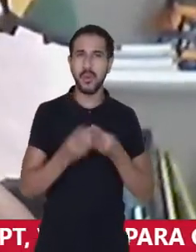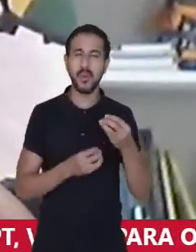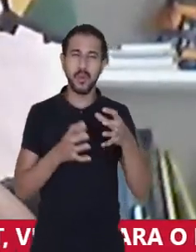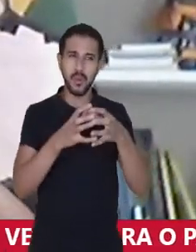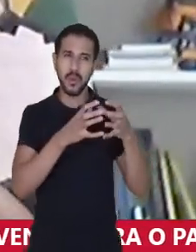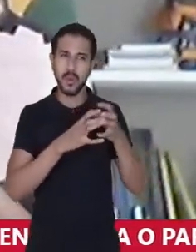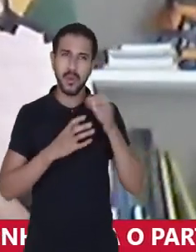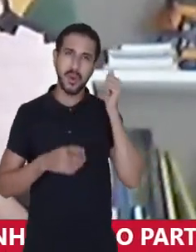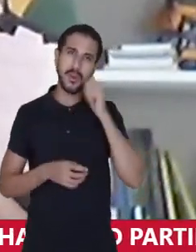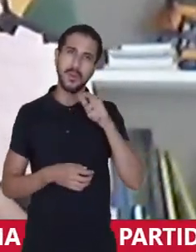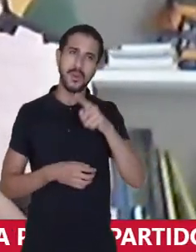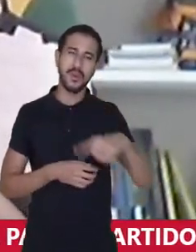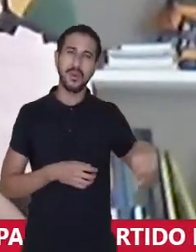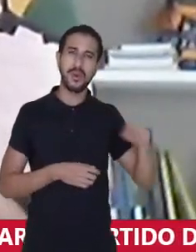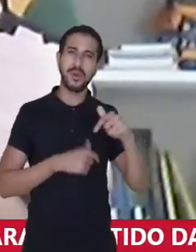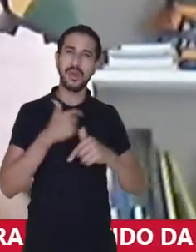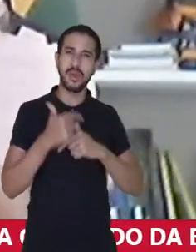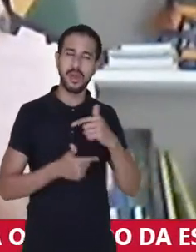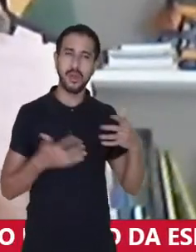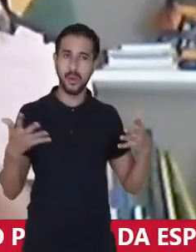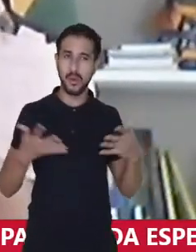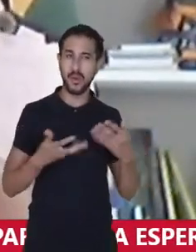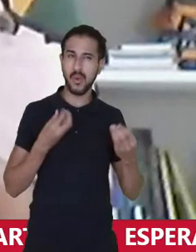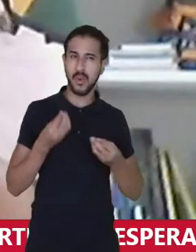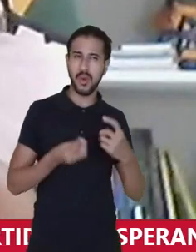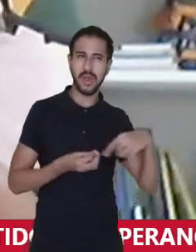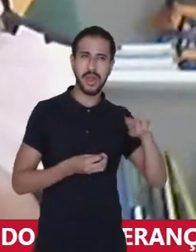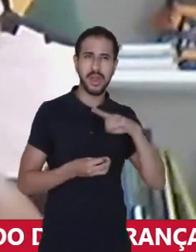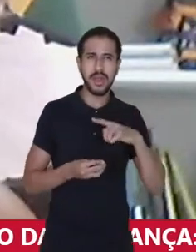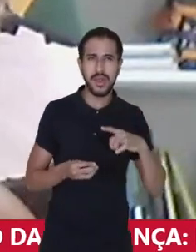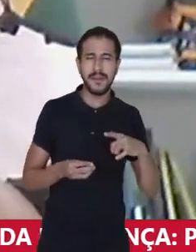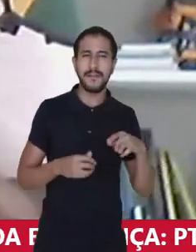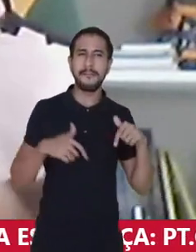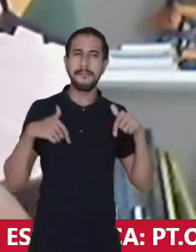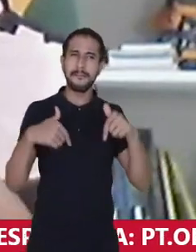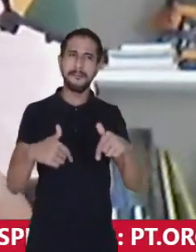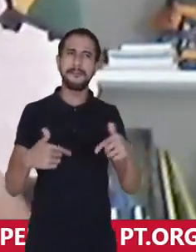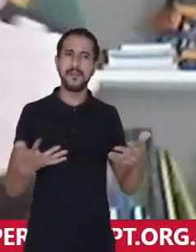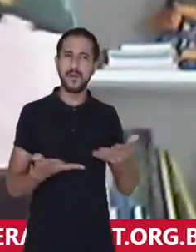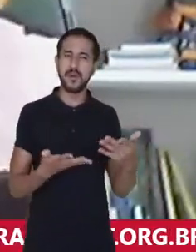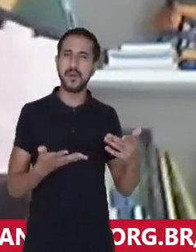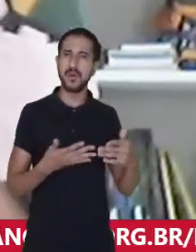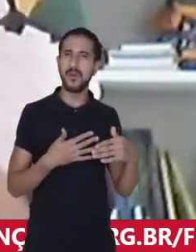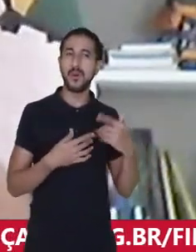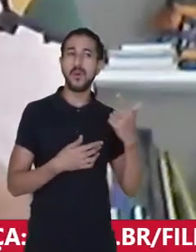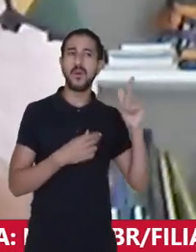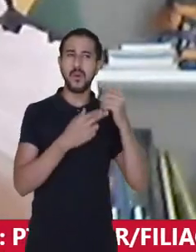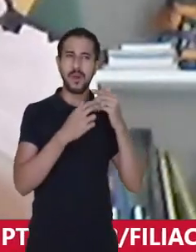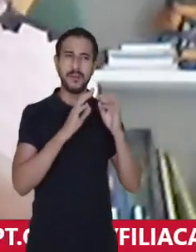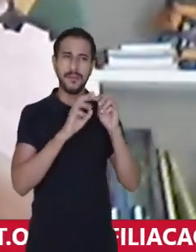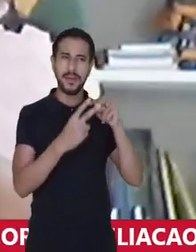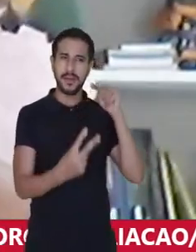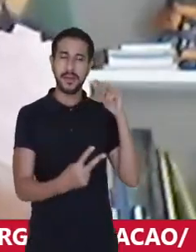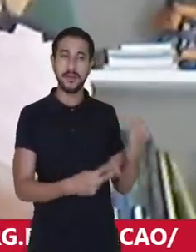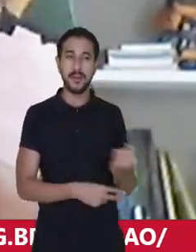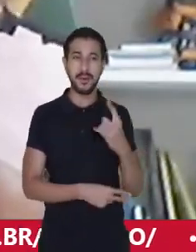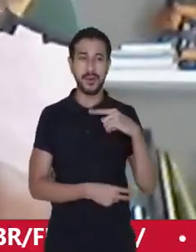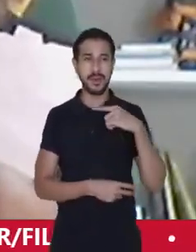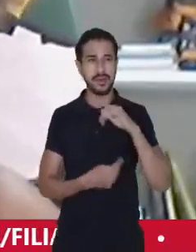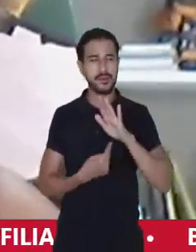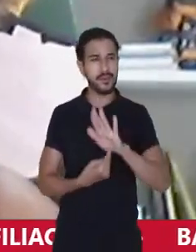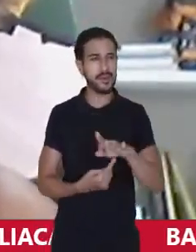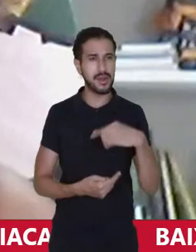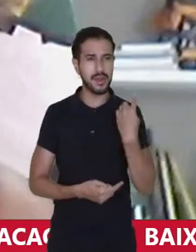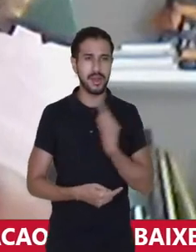mulheres atuam hoje, como que elas fazem esses enfrentamentos. Uma outra leitura que eu acho importante trazer aqui para a